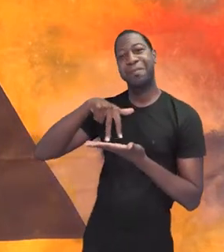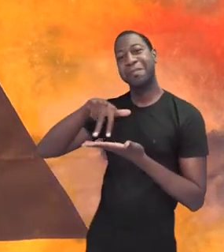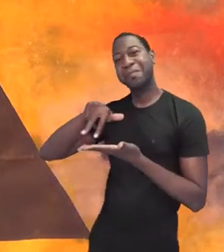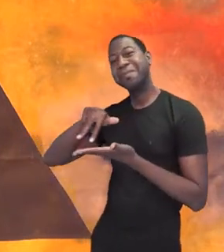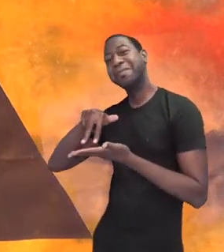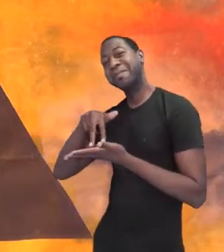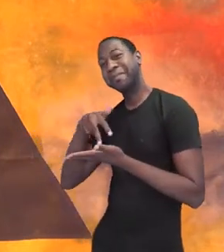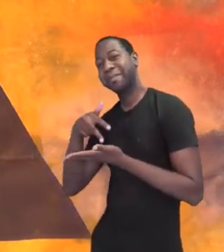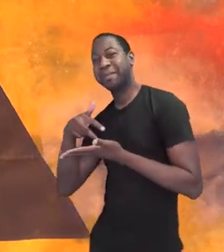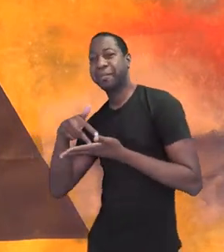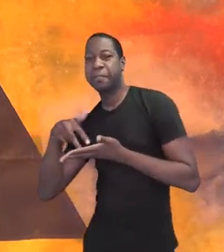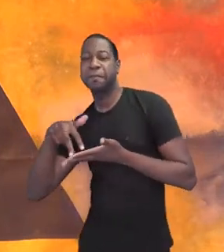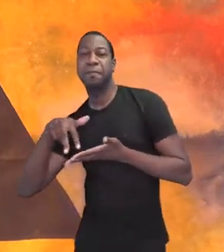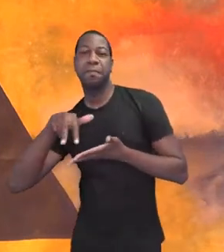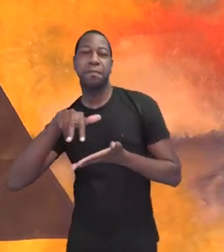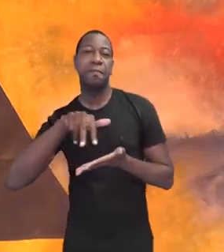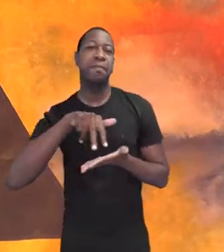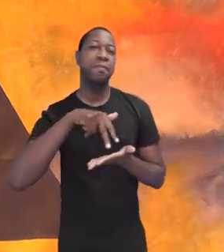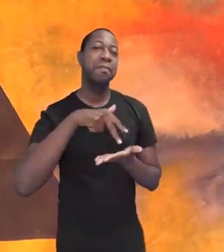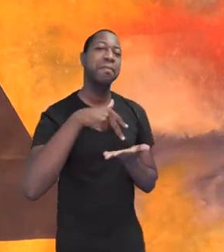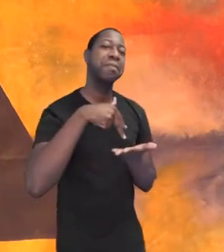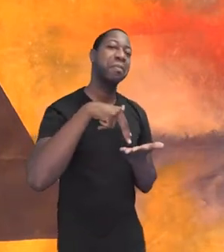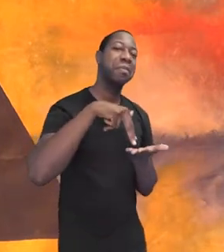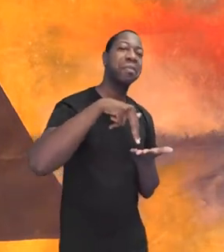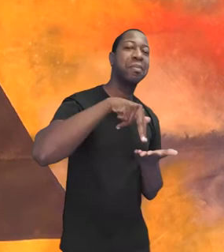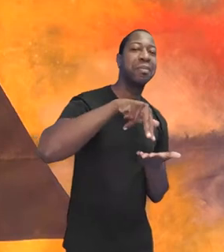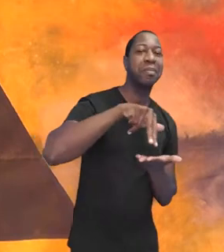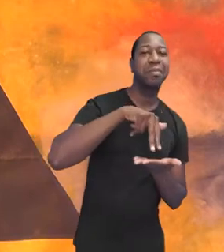Manipanço, só não penso.